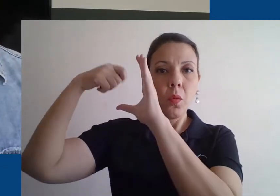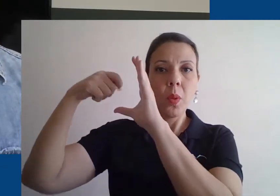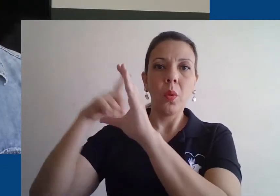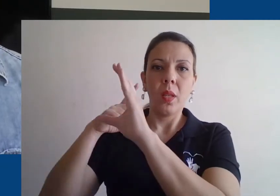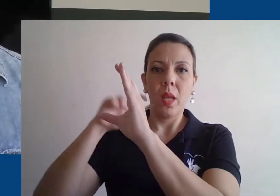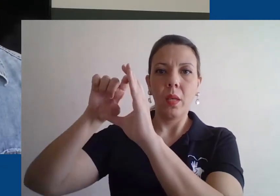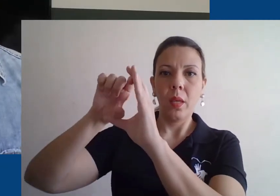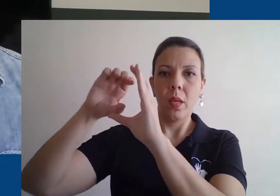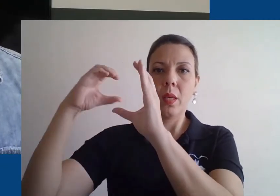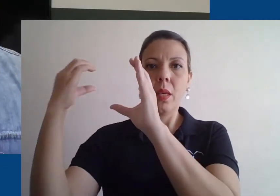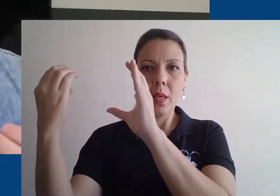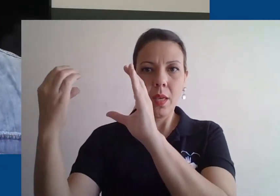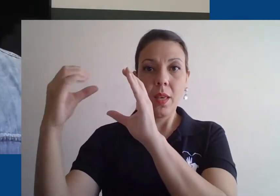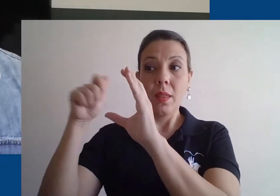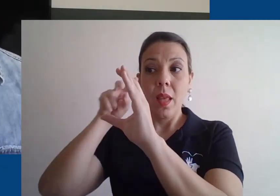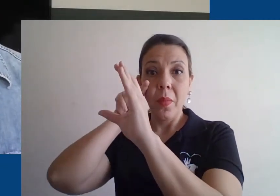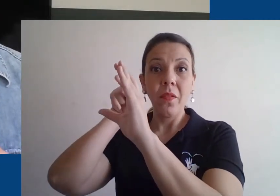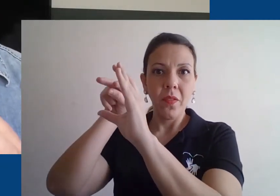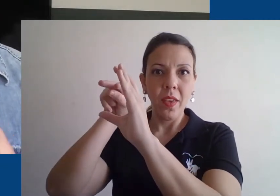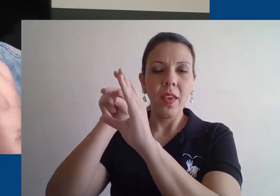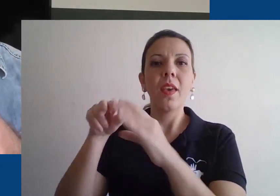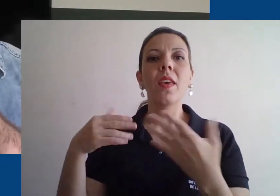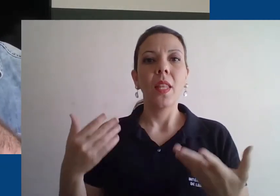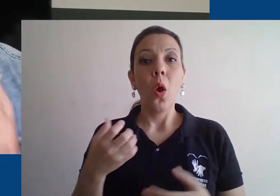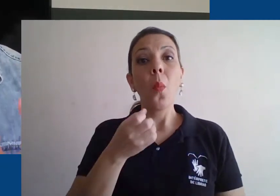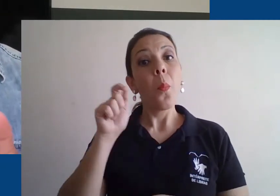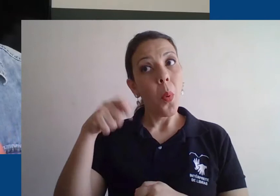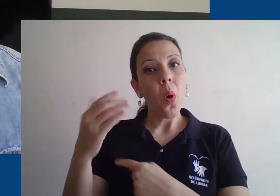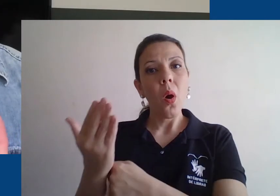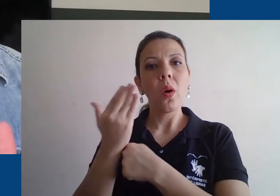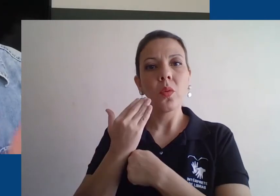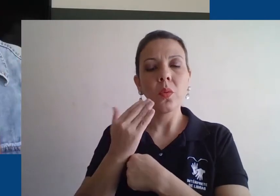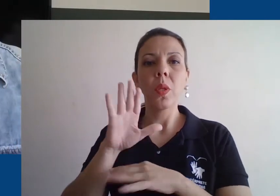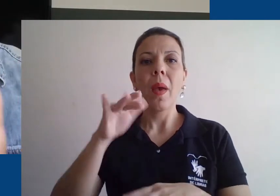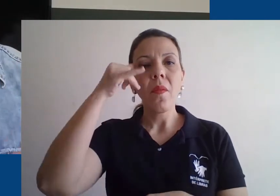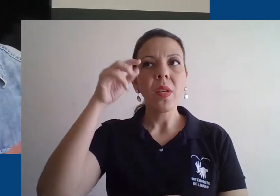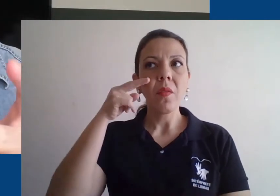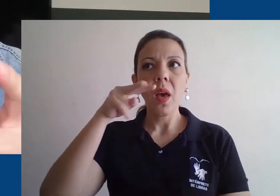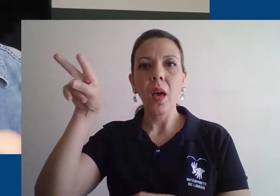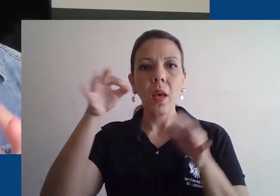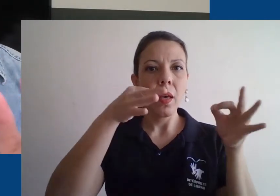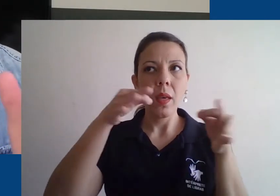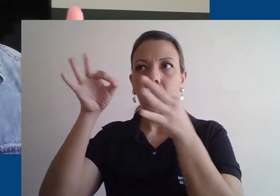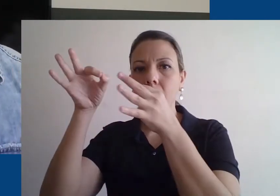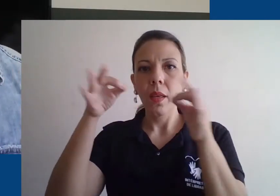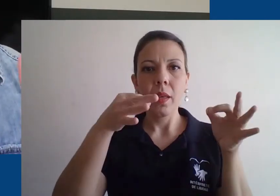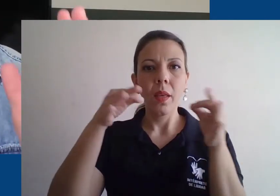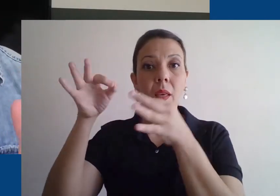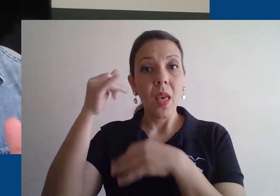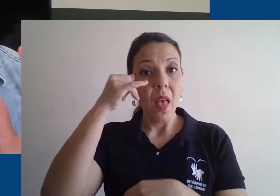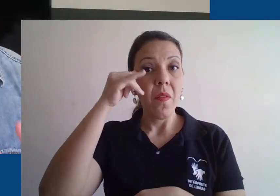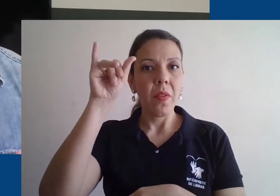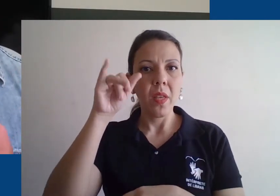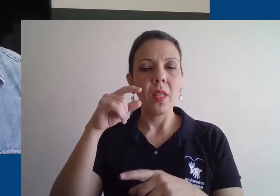visor que sai e vira para quem está se gravando, lembra só de não ficar olhando para o visor, porque senão fica fazendo isso aqui. Fica olhando